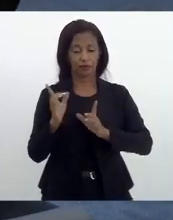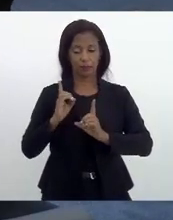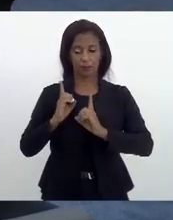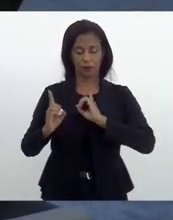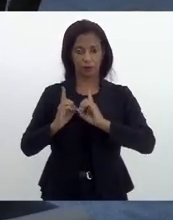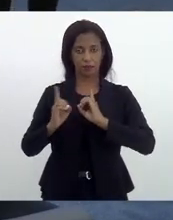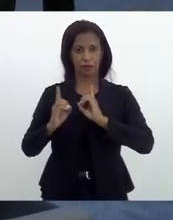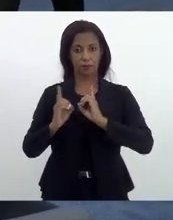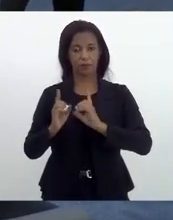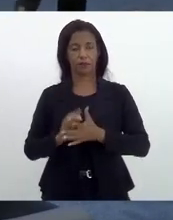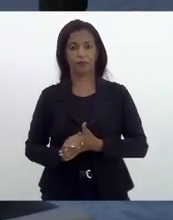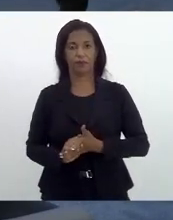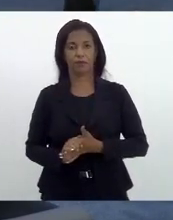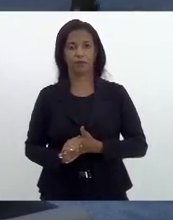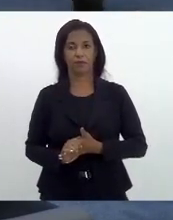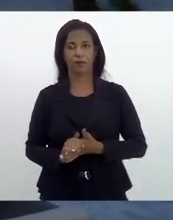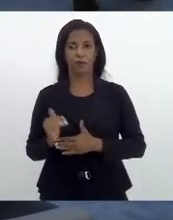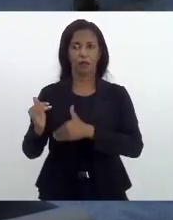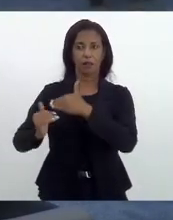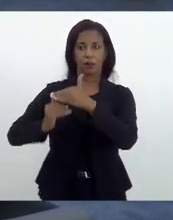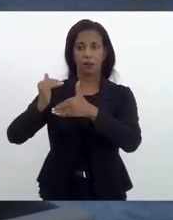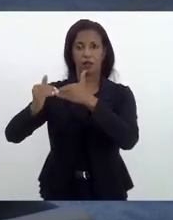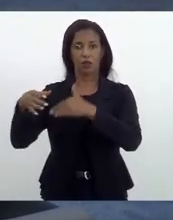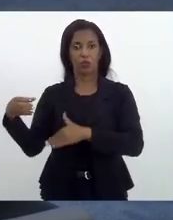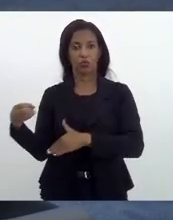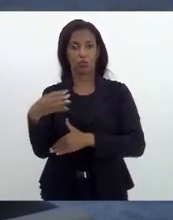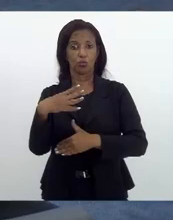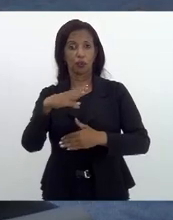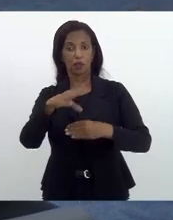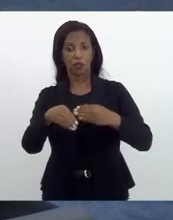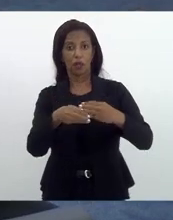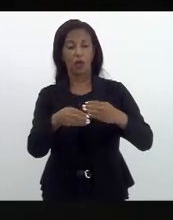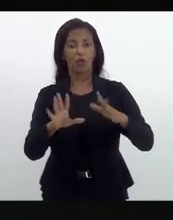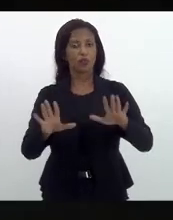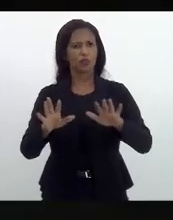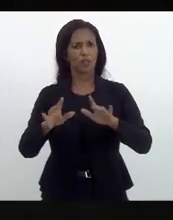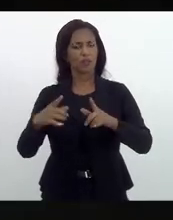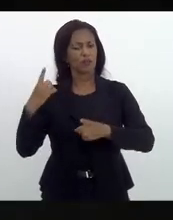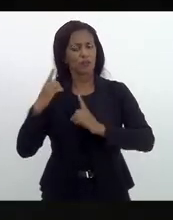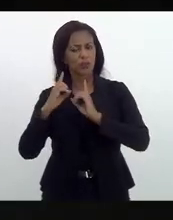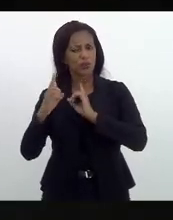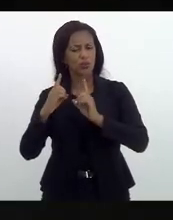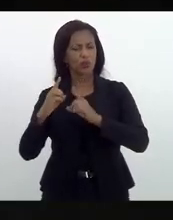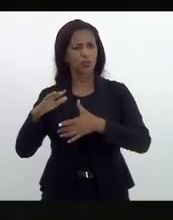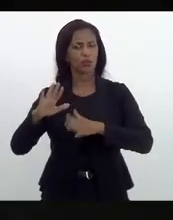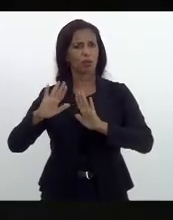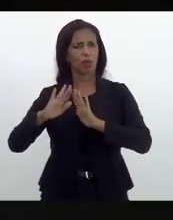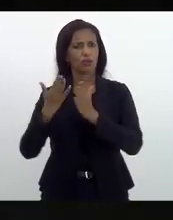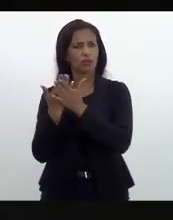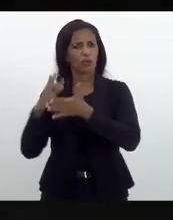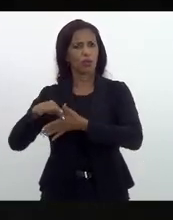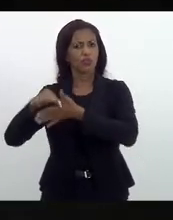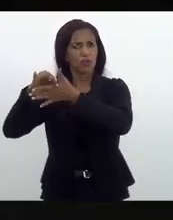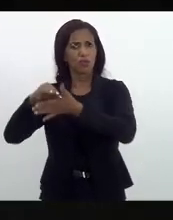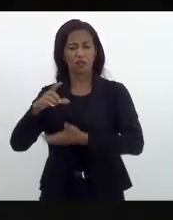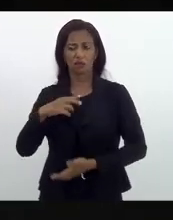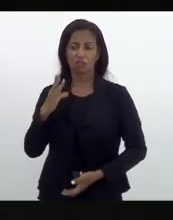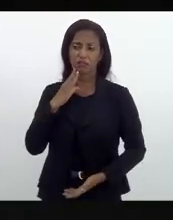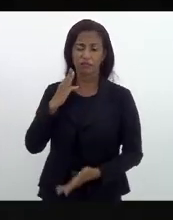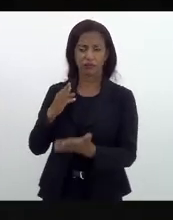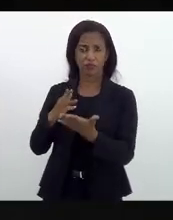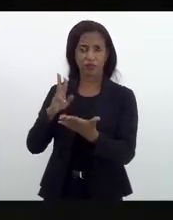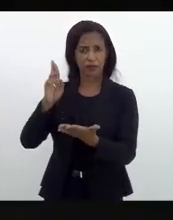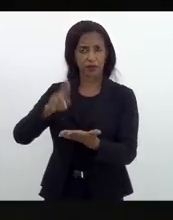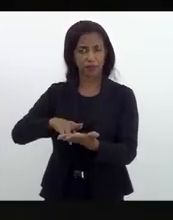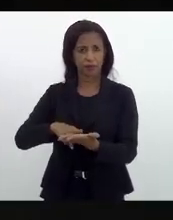debate sobre a construção de um novo adicional foi feito amplamente no colégio de líderes, deputado Valdeck, e vossa excelência tem razão. E nós